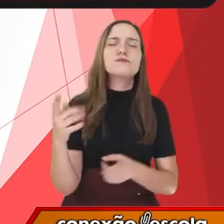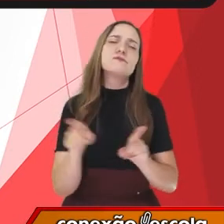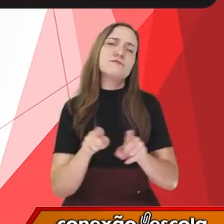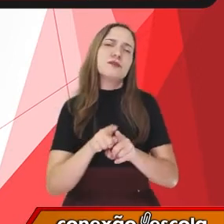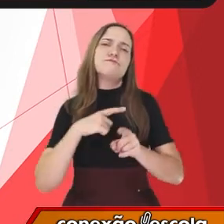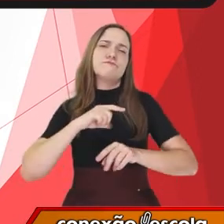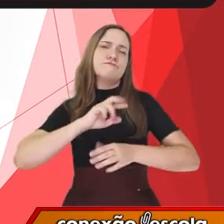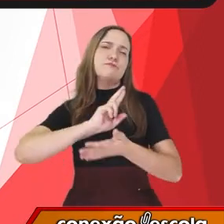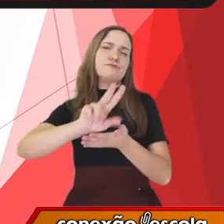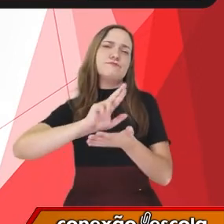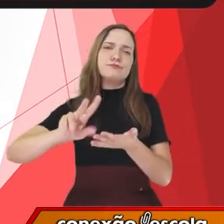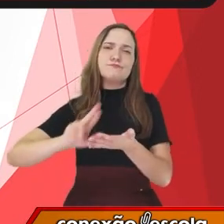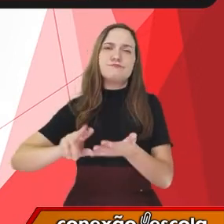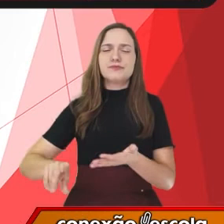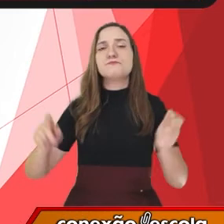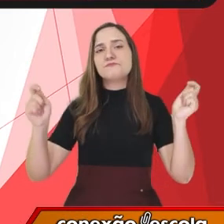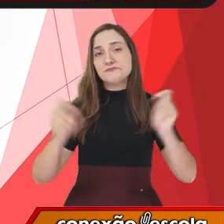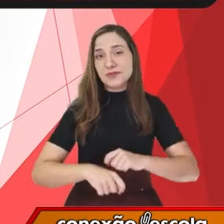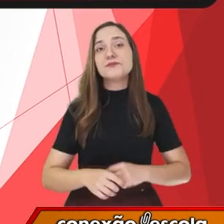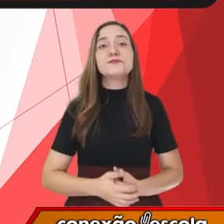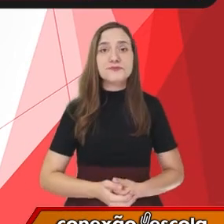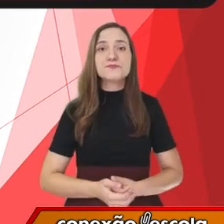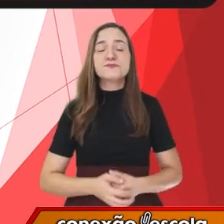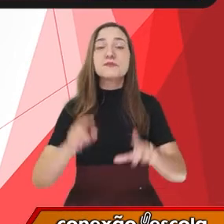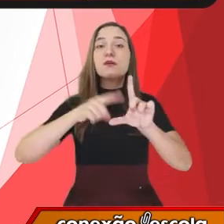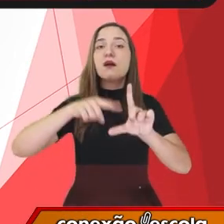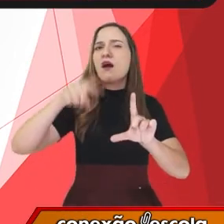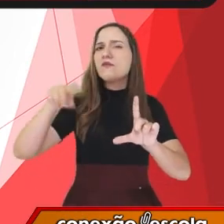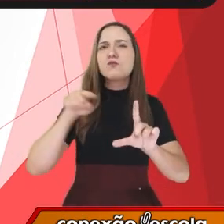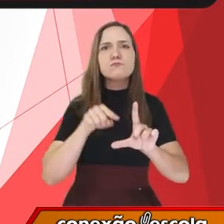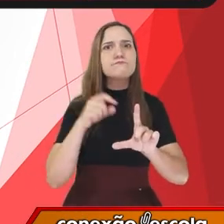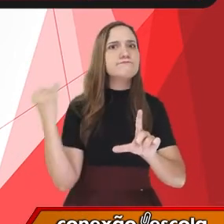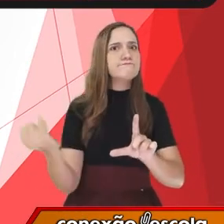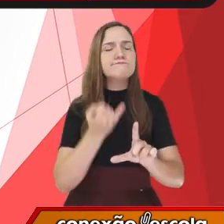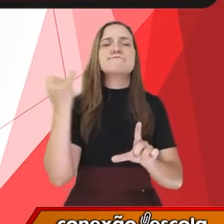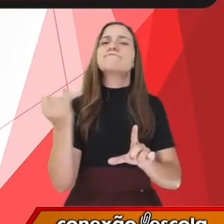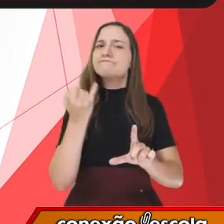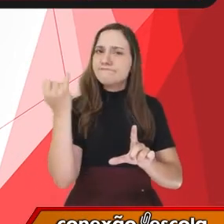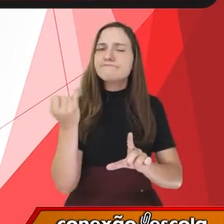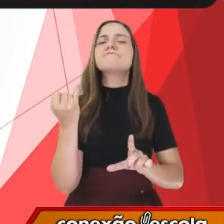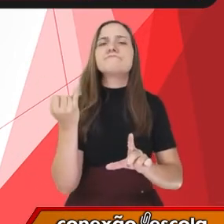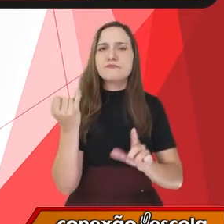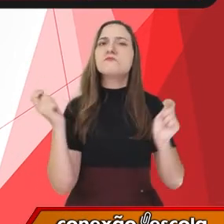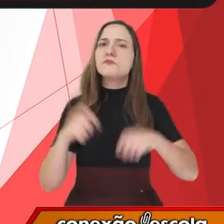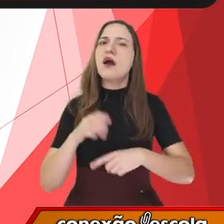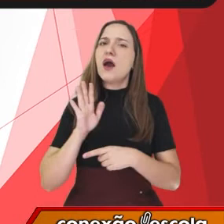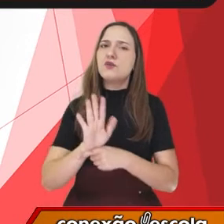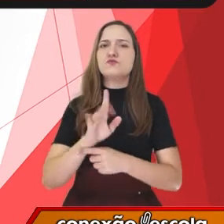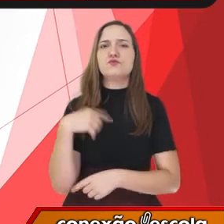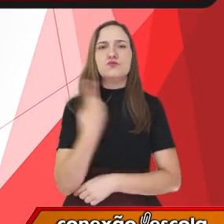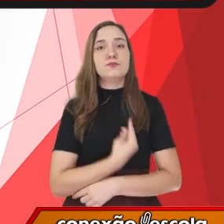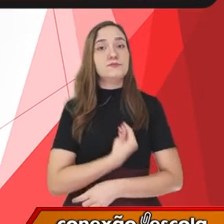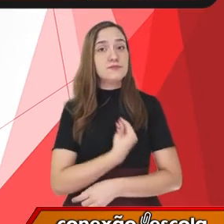entre diversas outras situações. Os gráficos são muito importantes e fazem parte da nossa